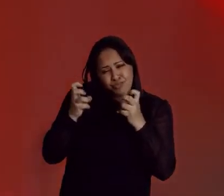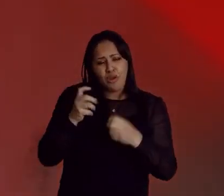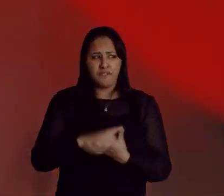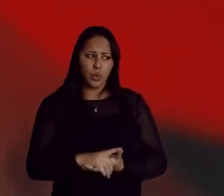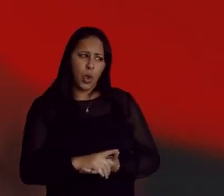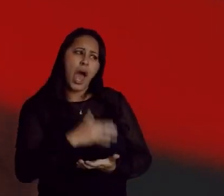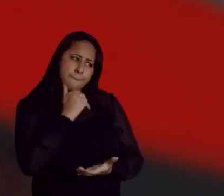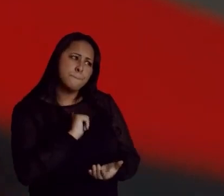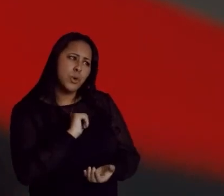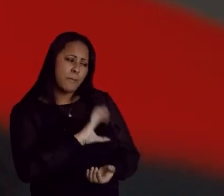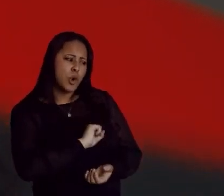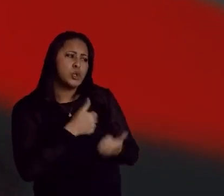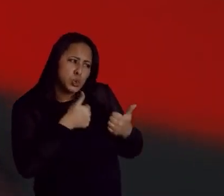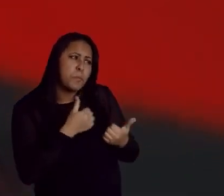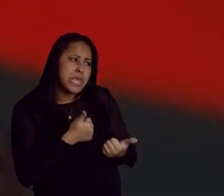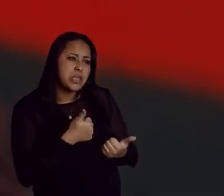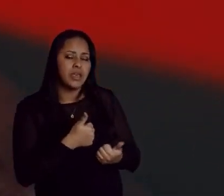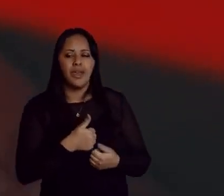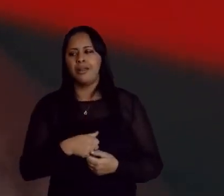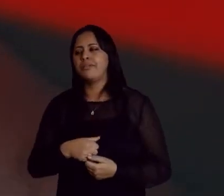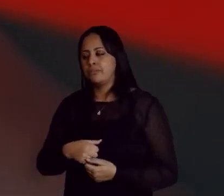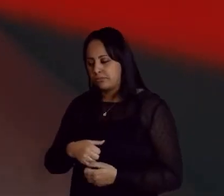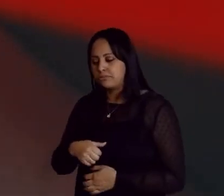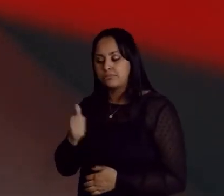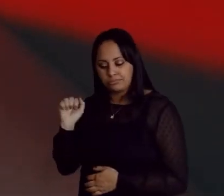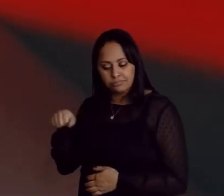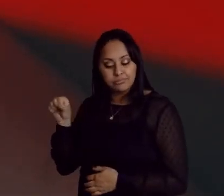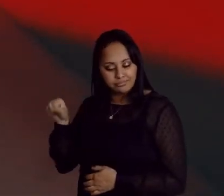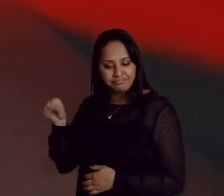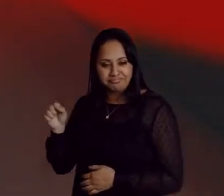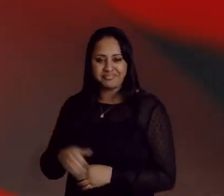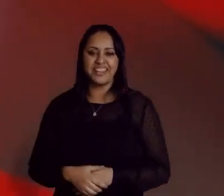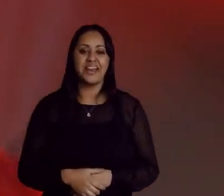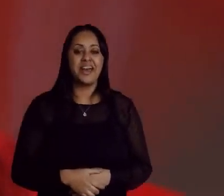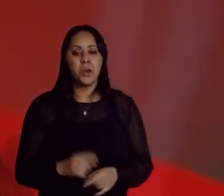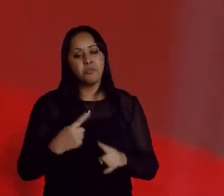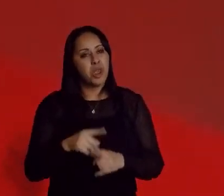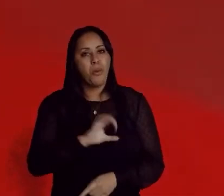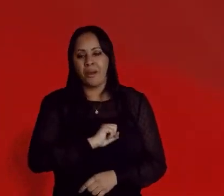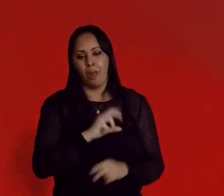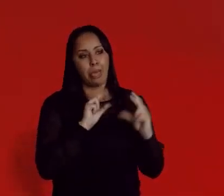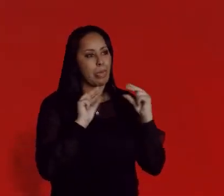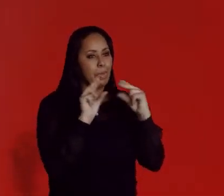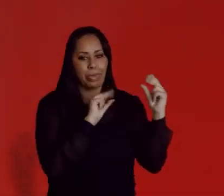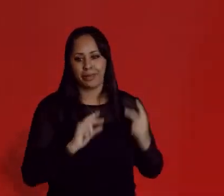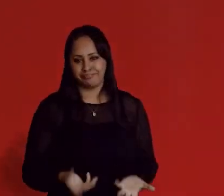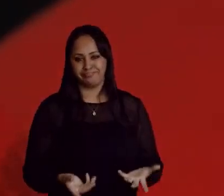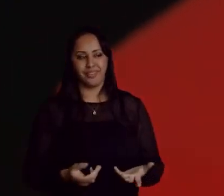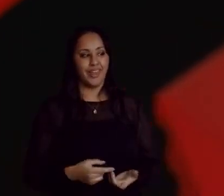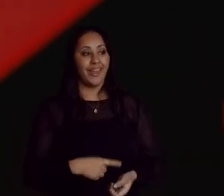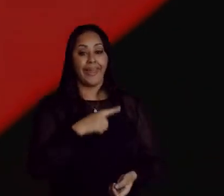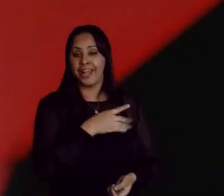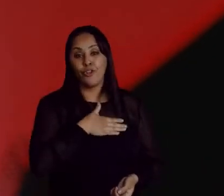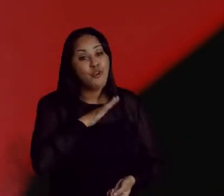e falo, tá tudo bem, mozinho? Antes que ele responda, eu falo, que gatinha tá. Tão difícil, né, gente? E ele é doido para ficar calado,